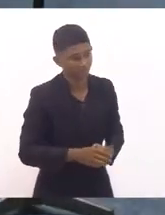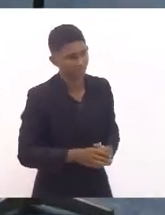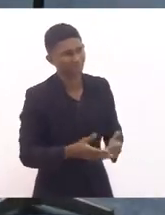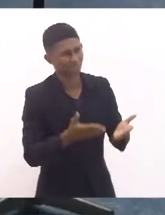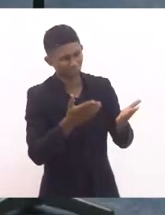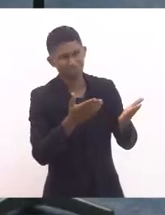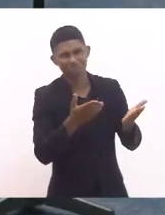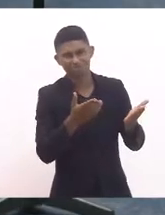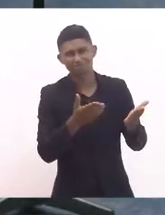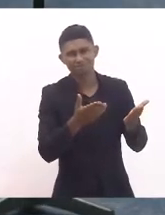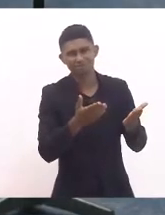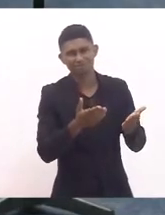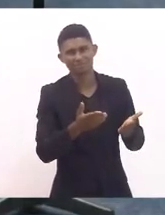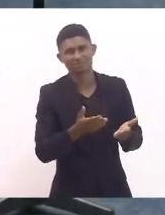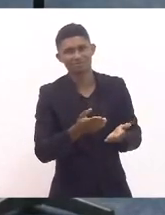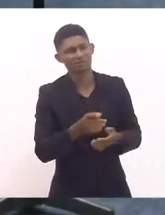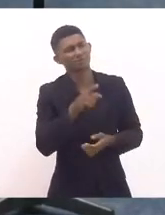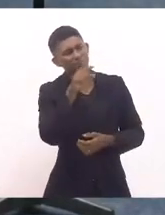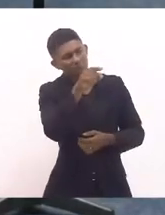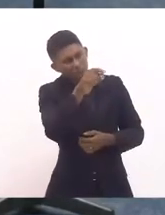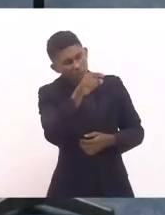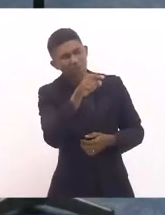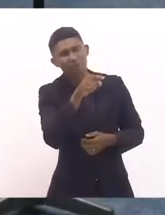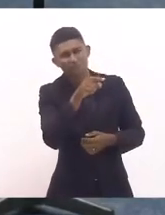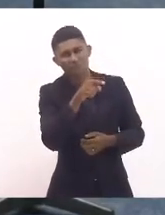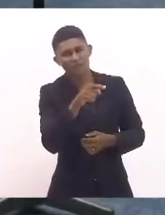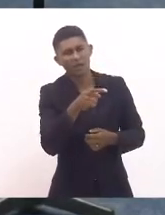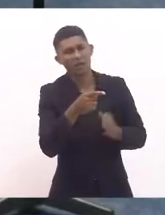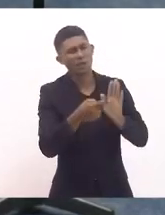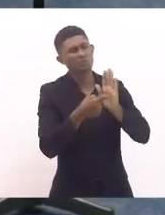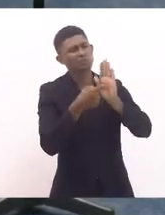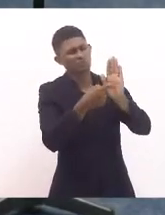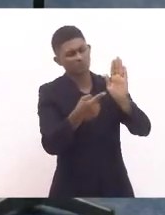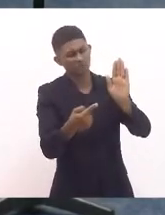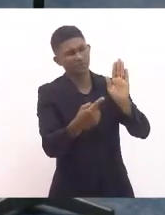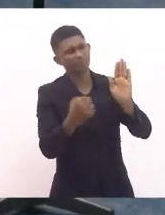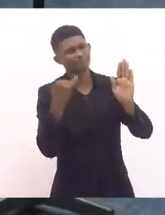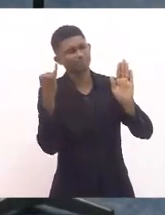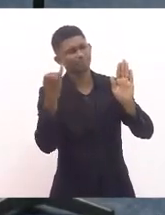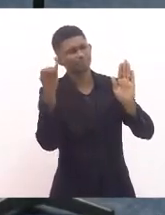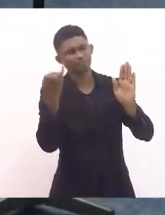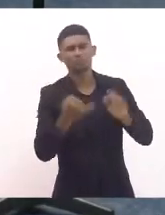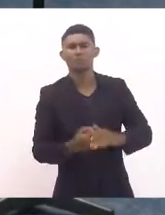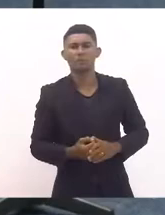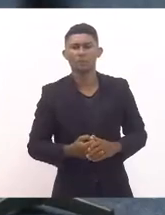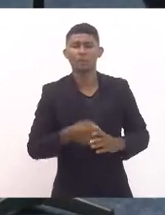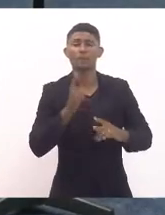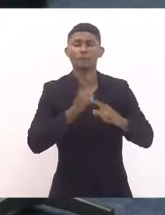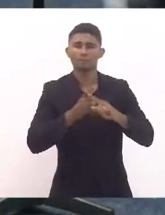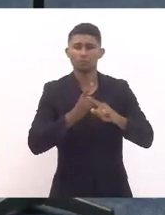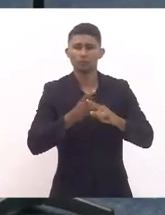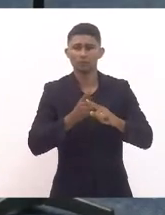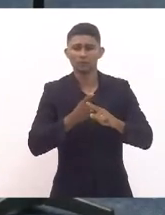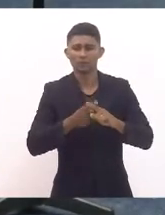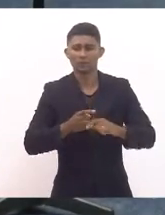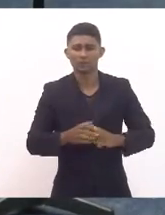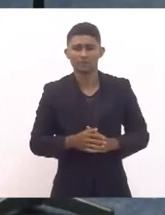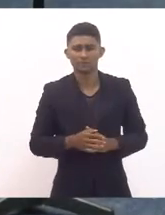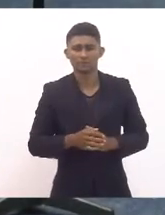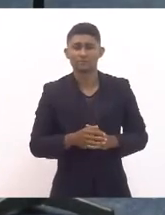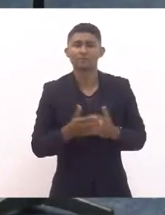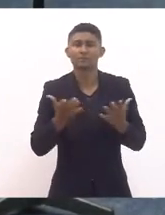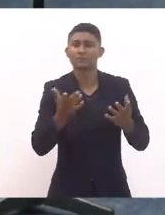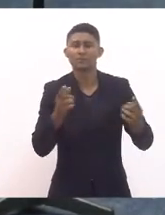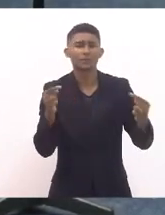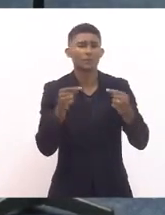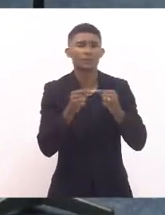sem dúvida nenhuma, a reivindicação que Vossa Excelência apresenta é fundamental. Afinal de contas, a gente está falando da